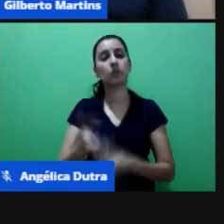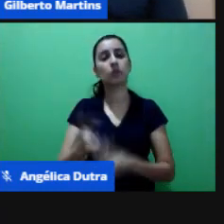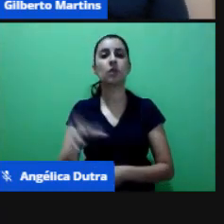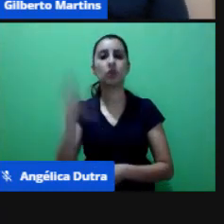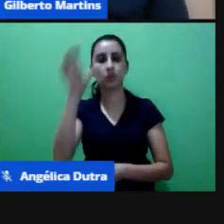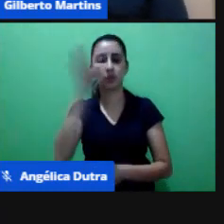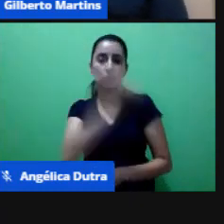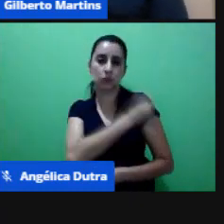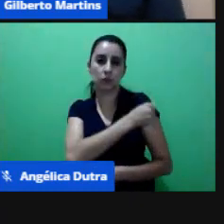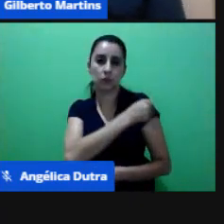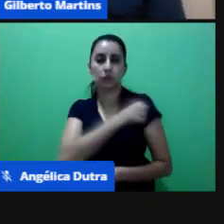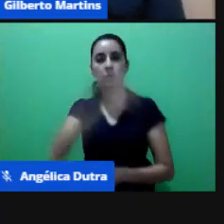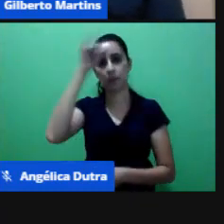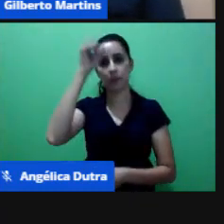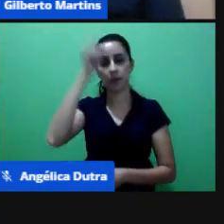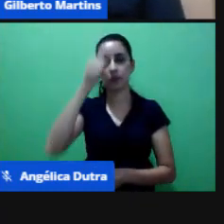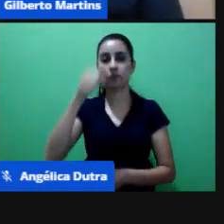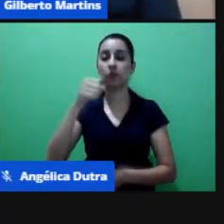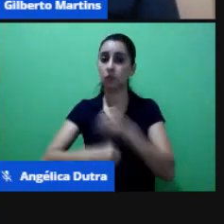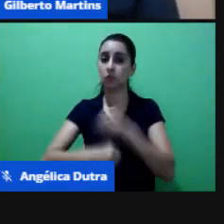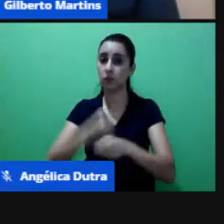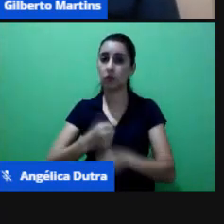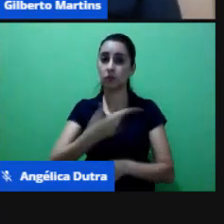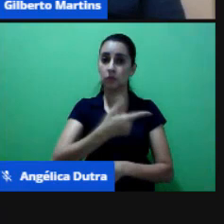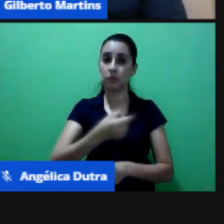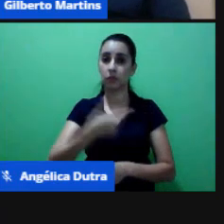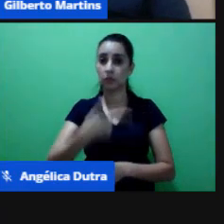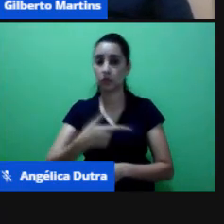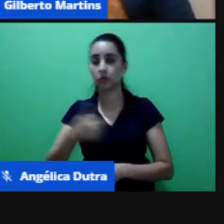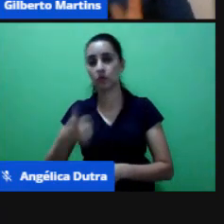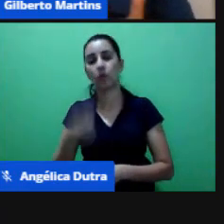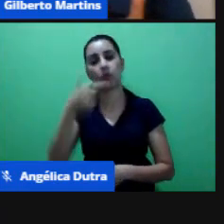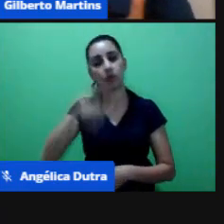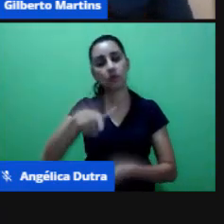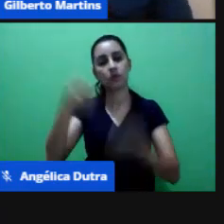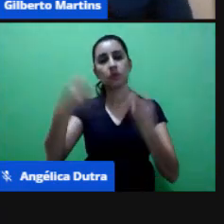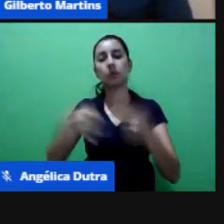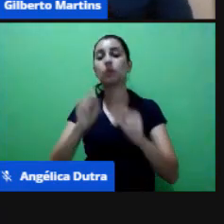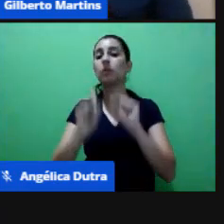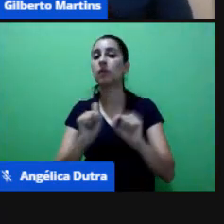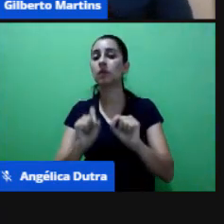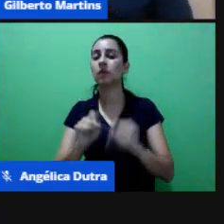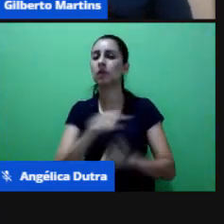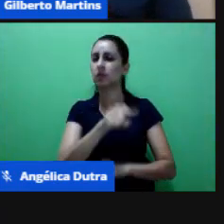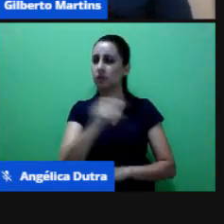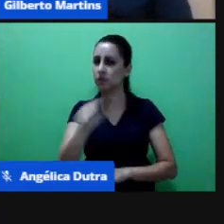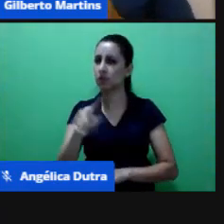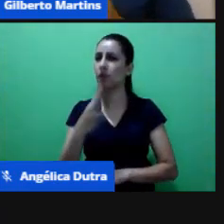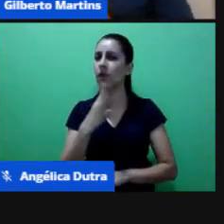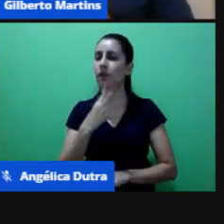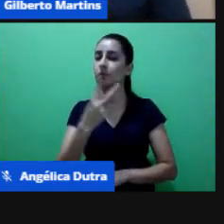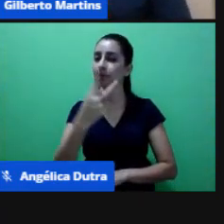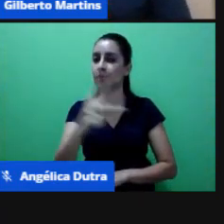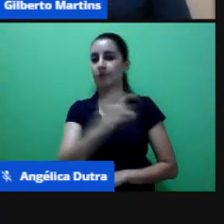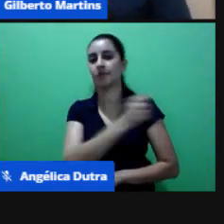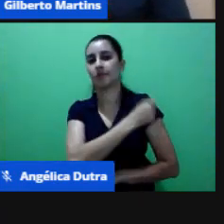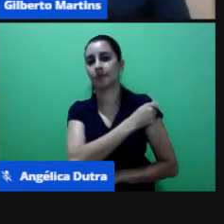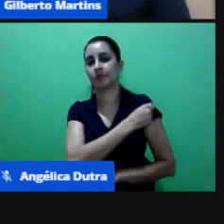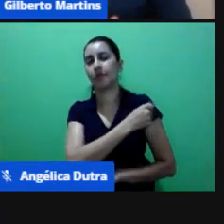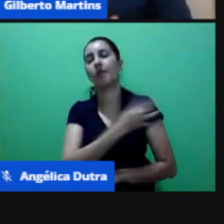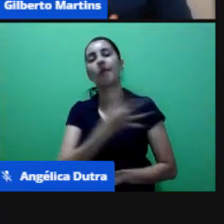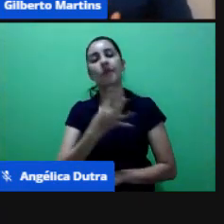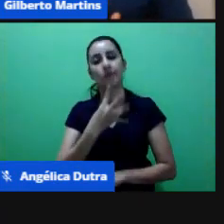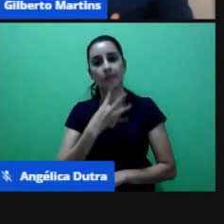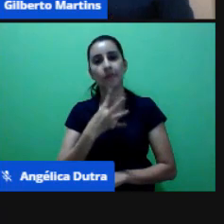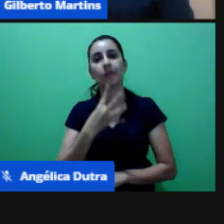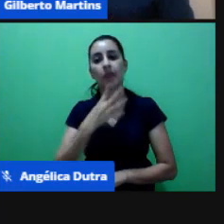para vocês. Mais uma vez, friso aqui, você conhece a sua turma, você conhece a realidade,